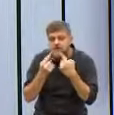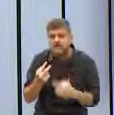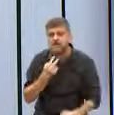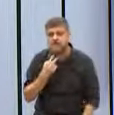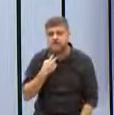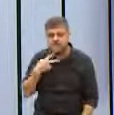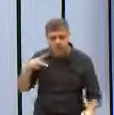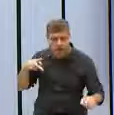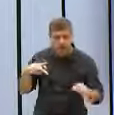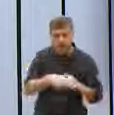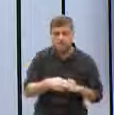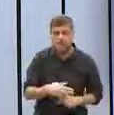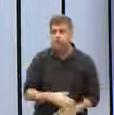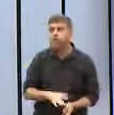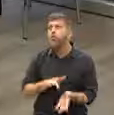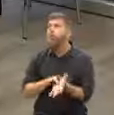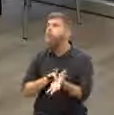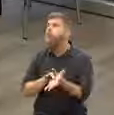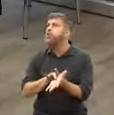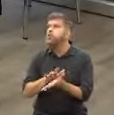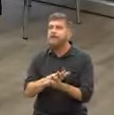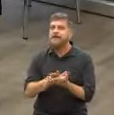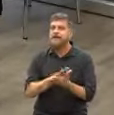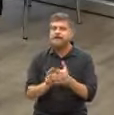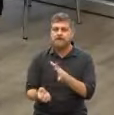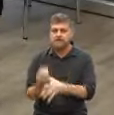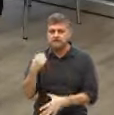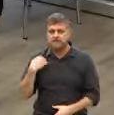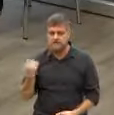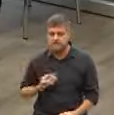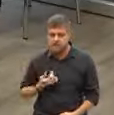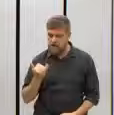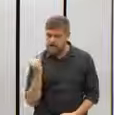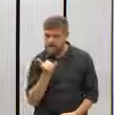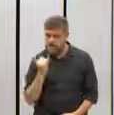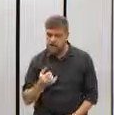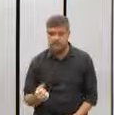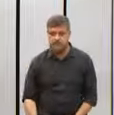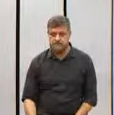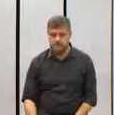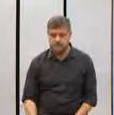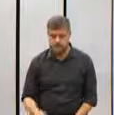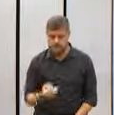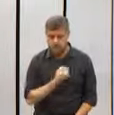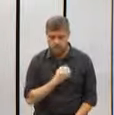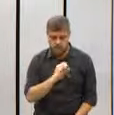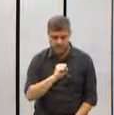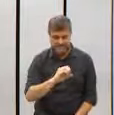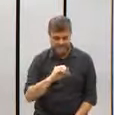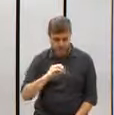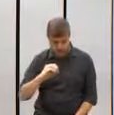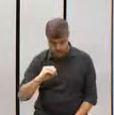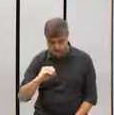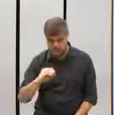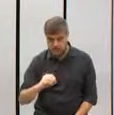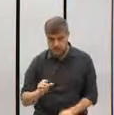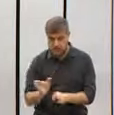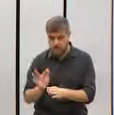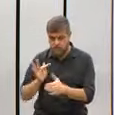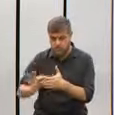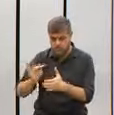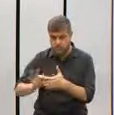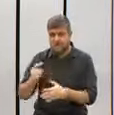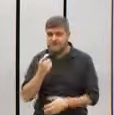querer também fingir que não está acontecendo. Né? Tá certo, então a gente vai repetir aqui o 0800 do Conselho Tutelar